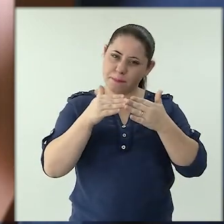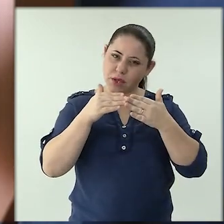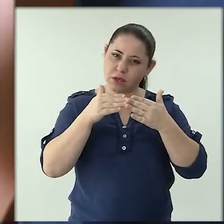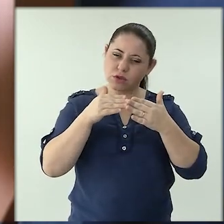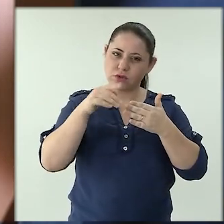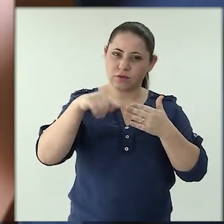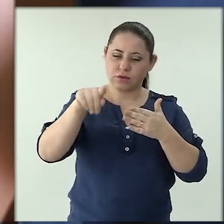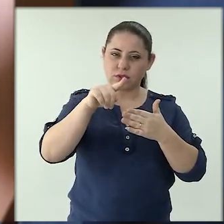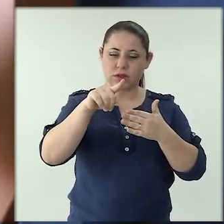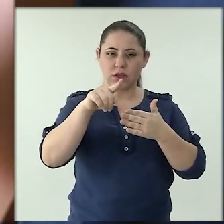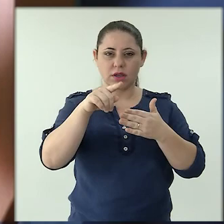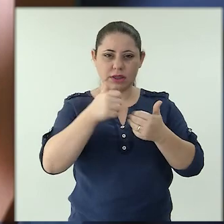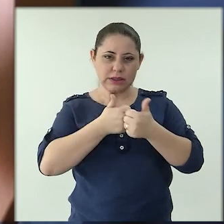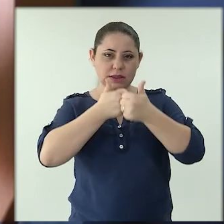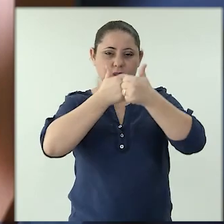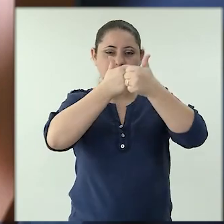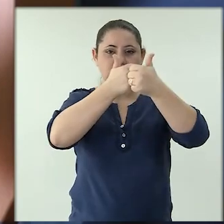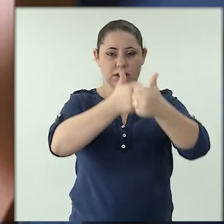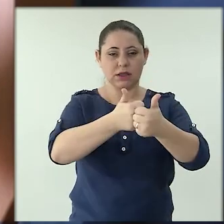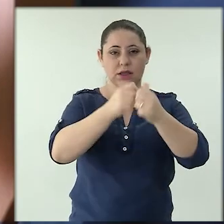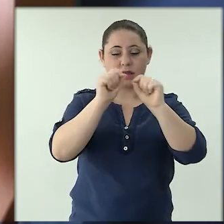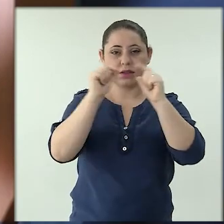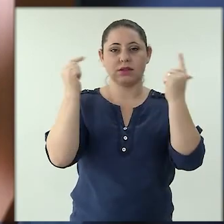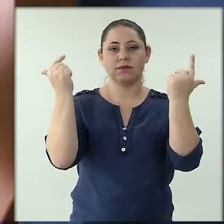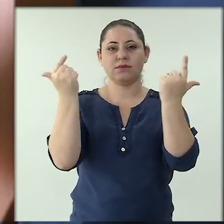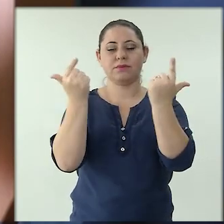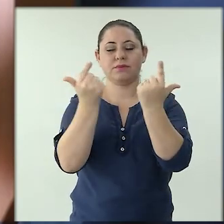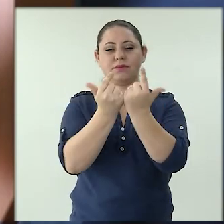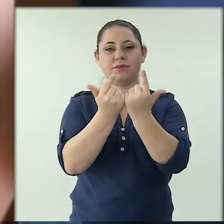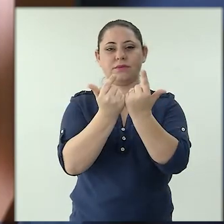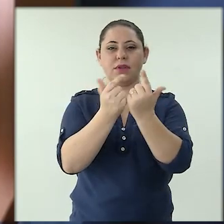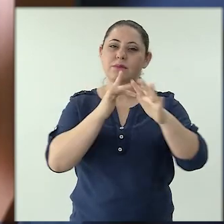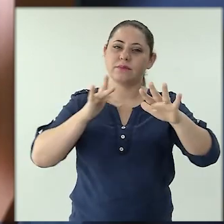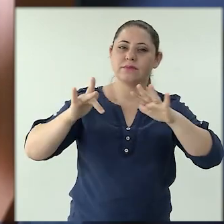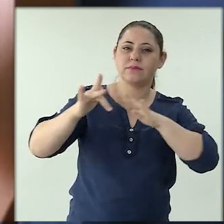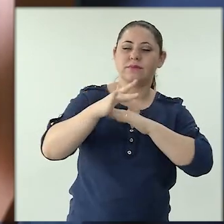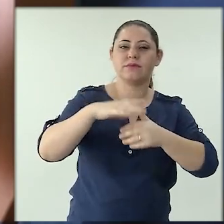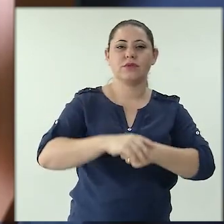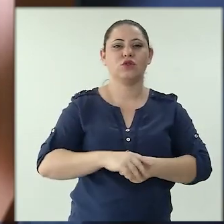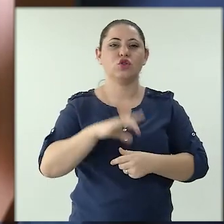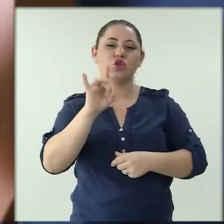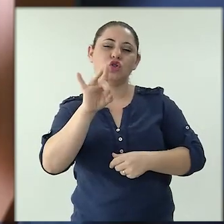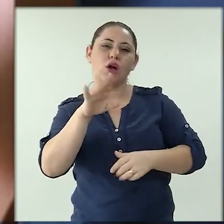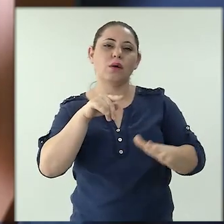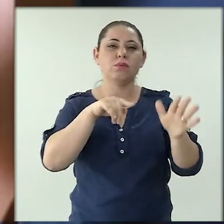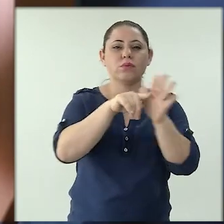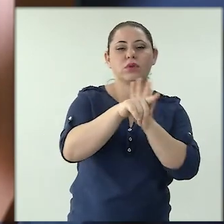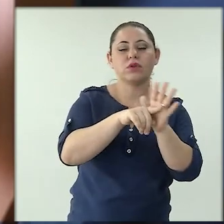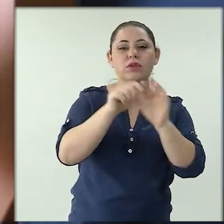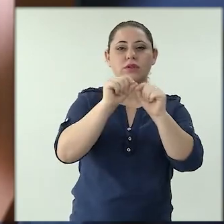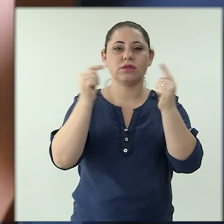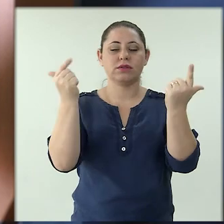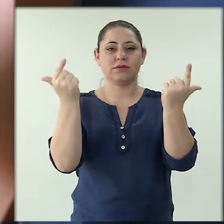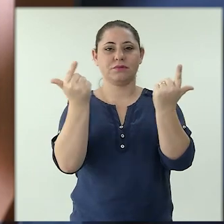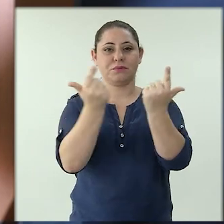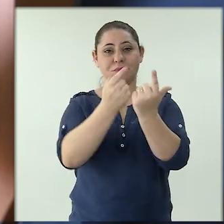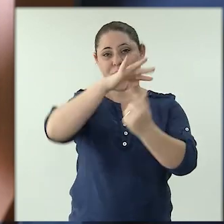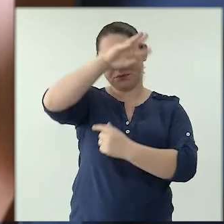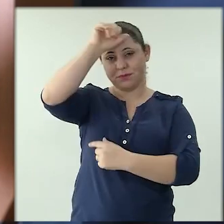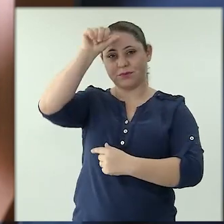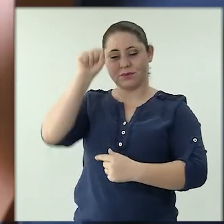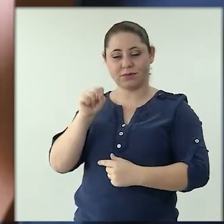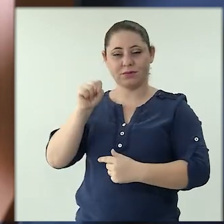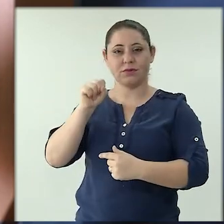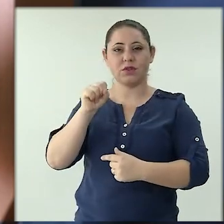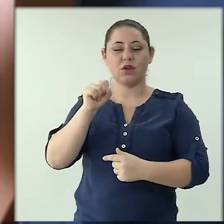pede também que você siga a Assembleia Legislativa nas mídias sociais. Basta procurar por Assembleia Legislativa